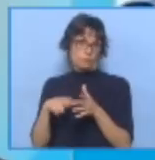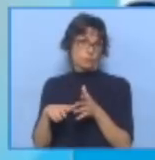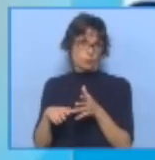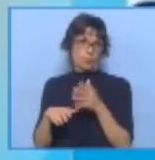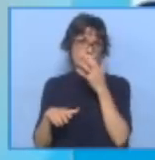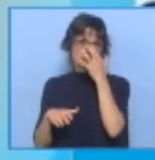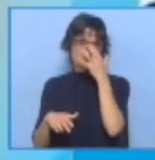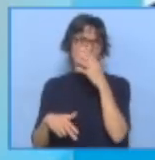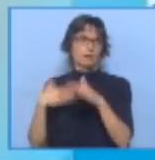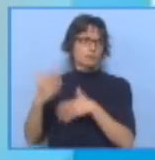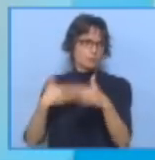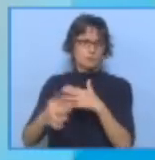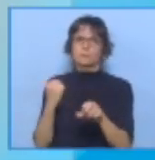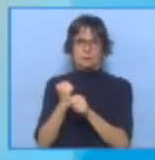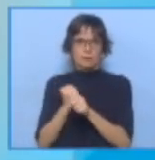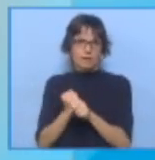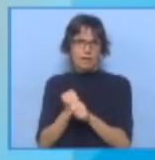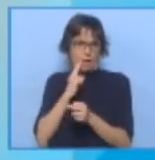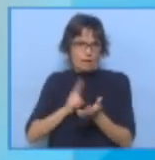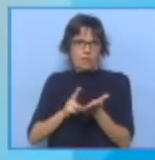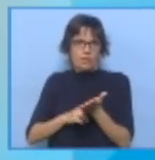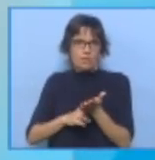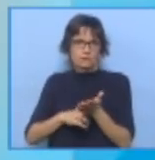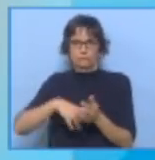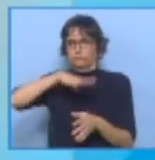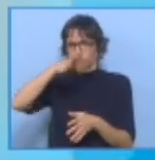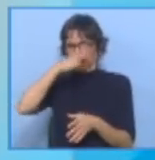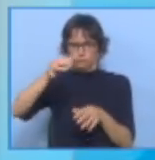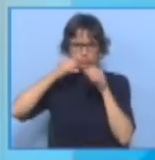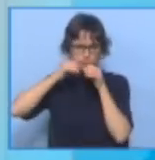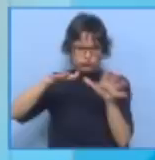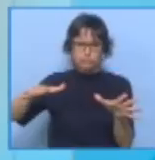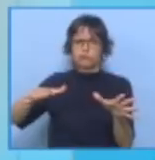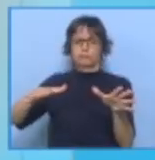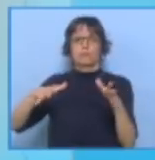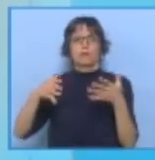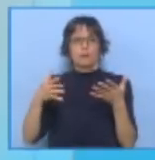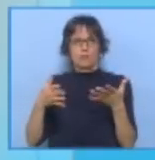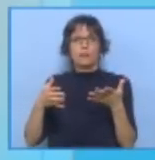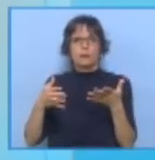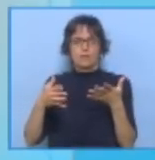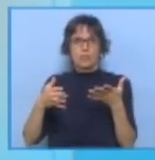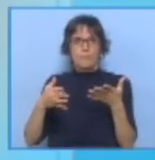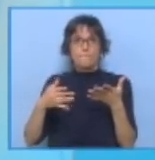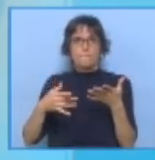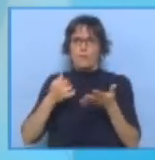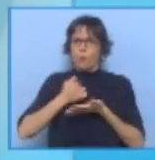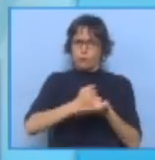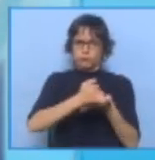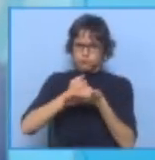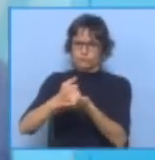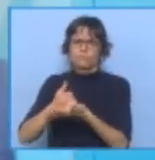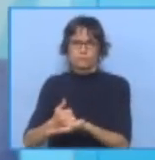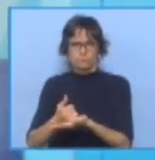não se cansa de fazer a divulgação aqui em Portugal do apoio que é